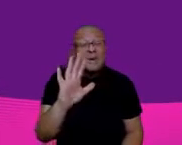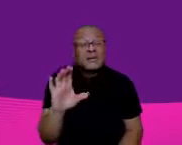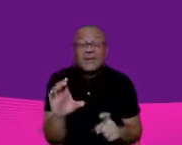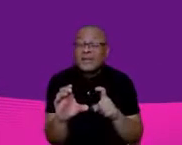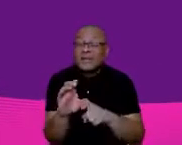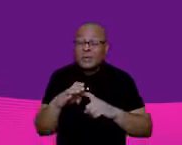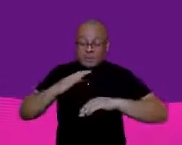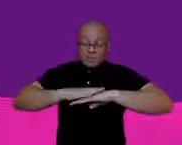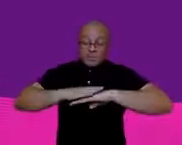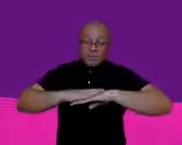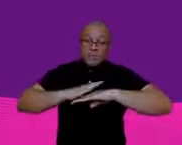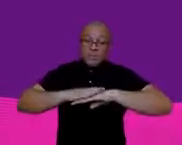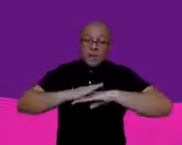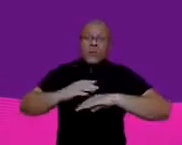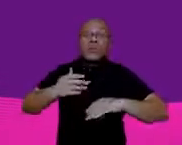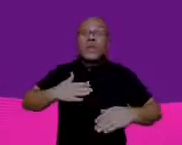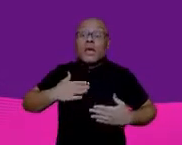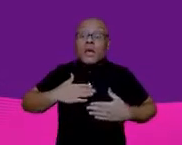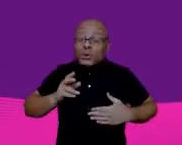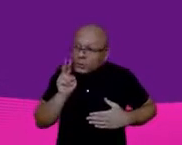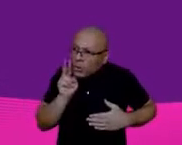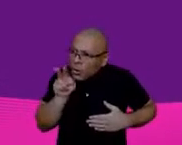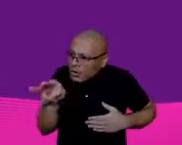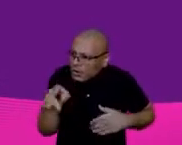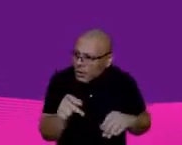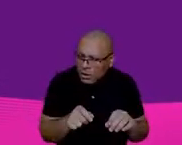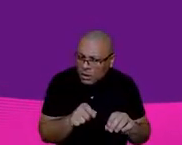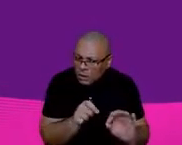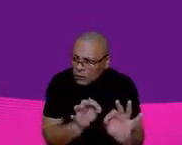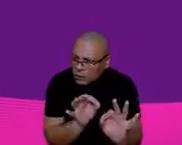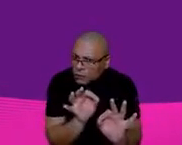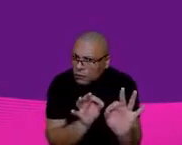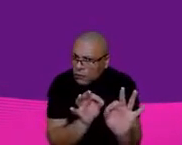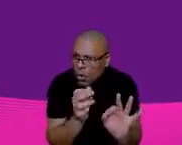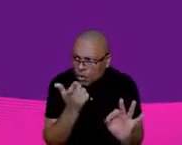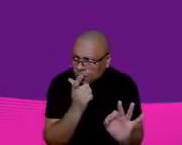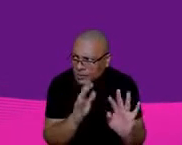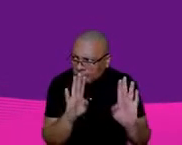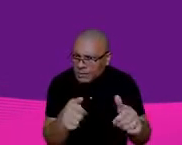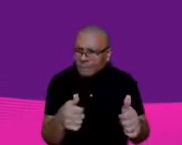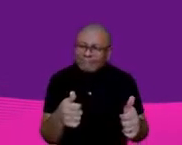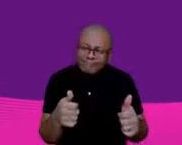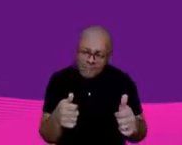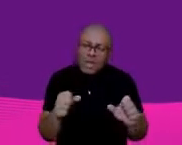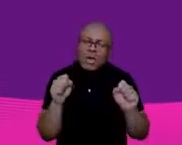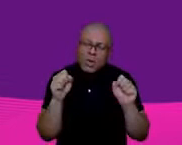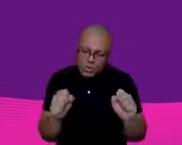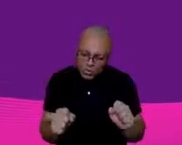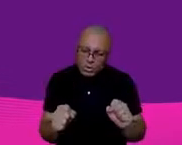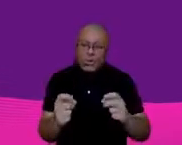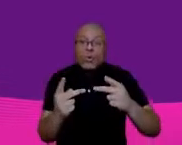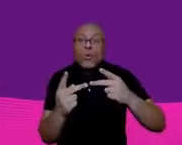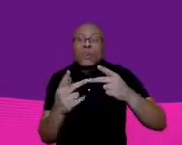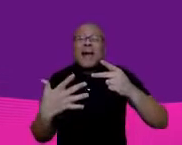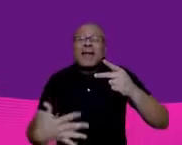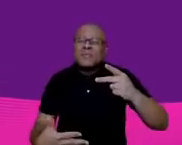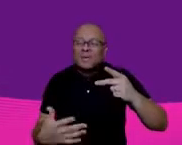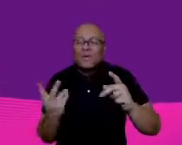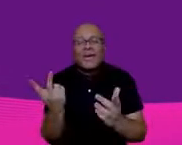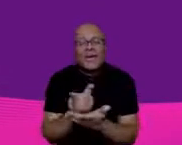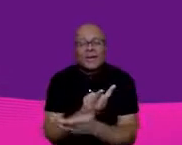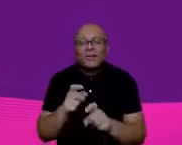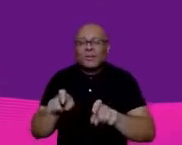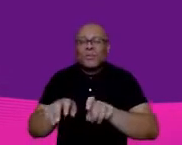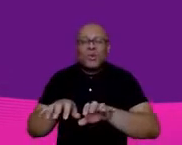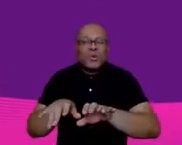uma imagem, mas não quer dizer que eu vou acertar aquela imagem. Então, eu posso até mesmo dar o parâmetro errado para o computador. Então, é